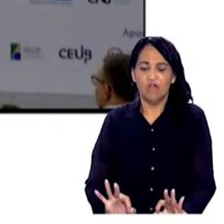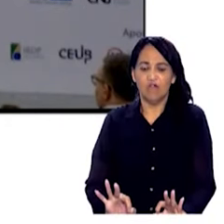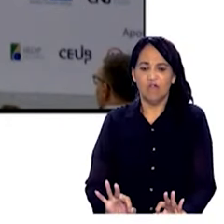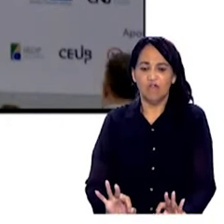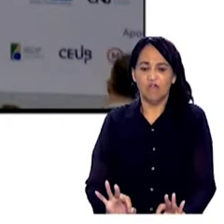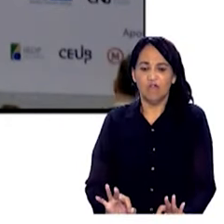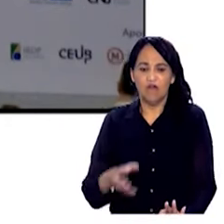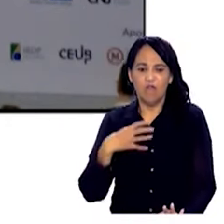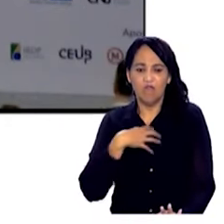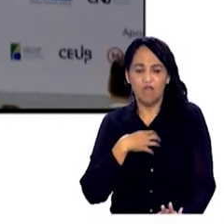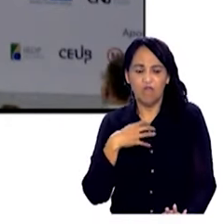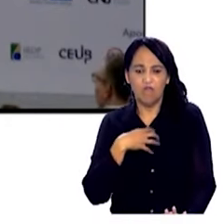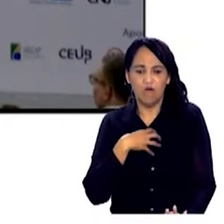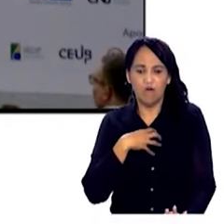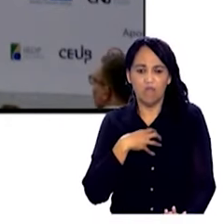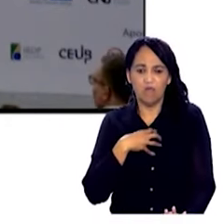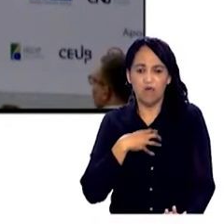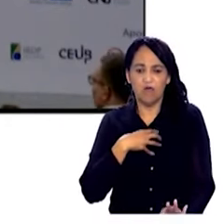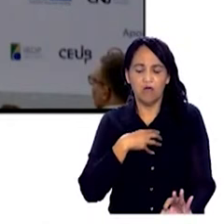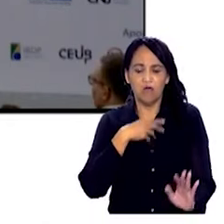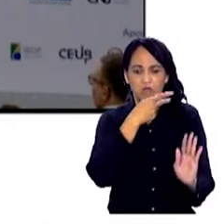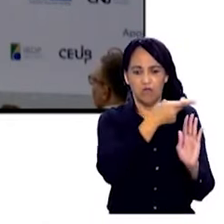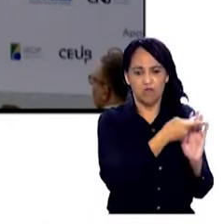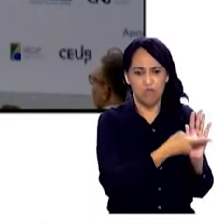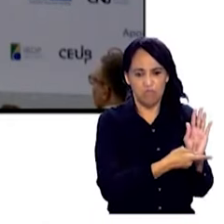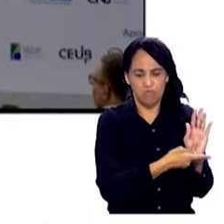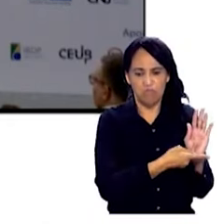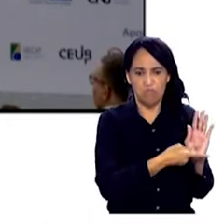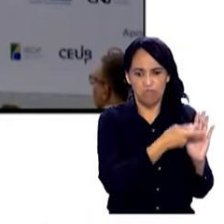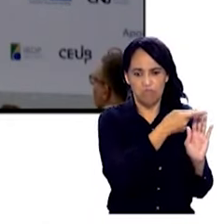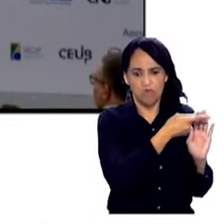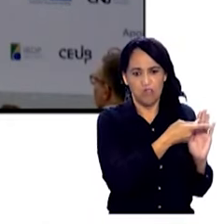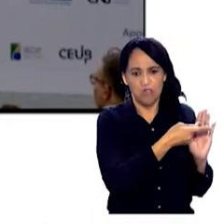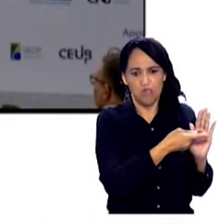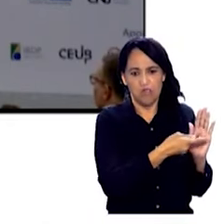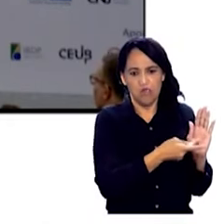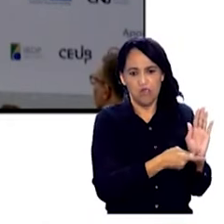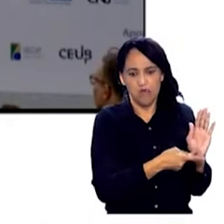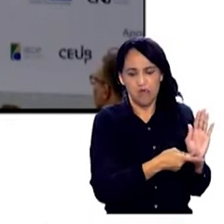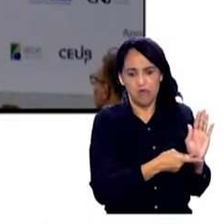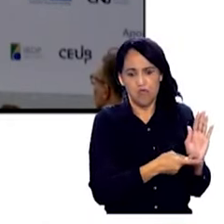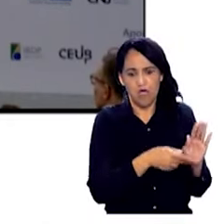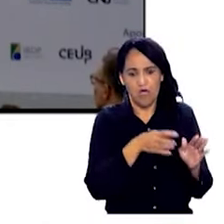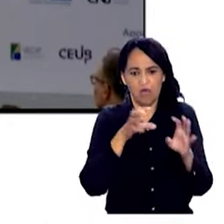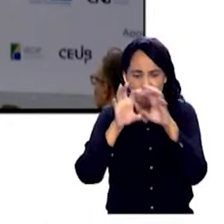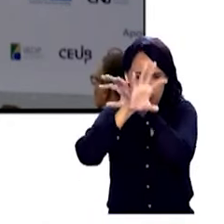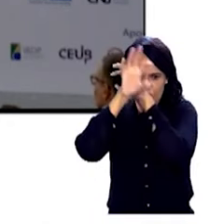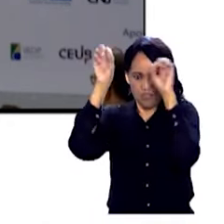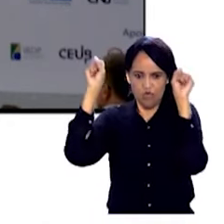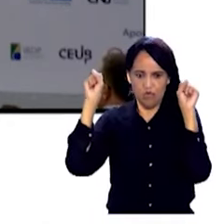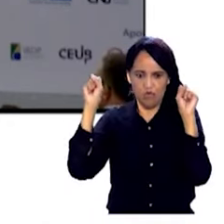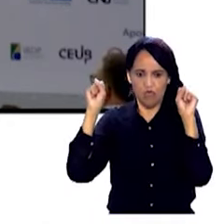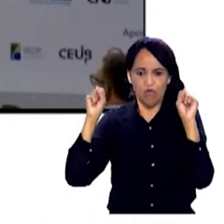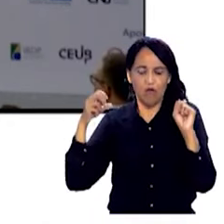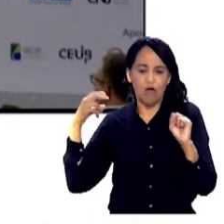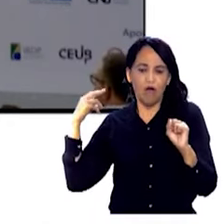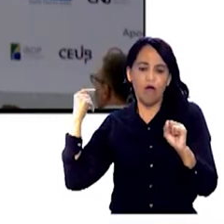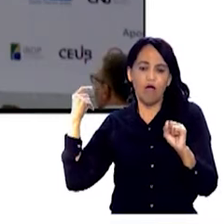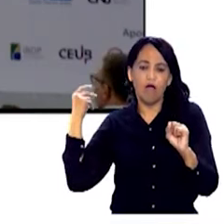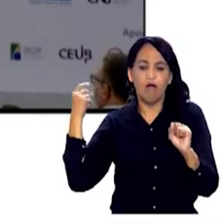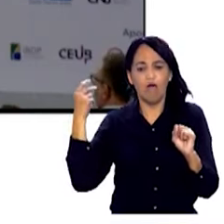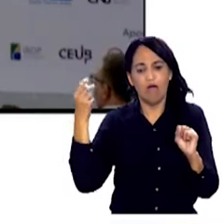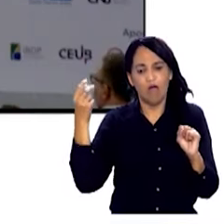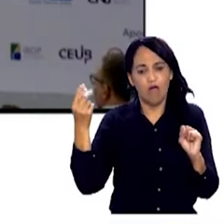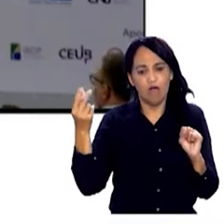provimento ao longo dos anos e os perfis de provimento dos juízes indicados à corte ao longo desses anos todos